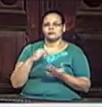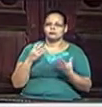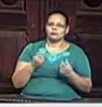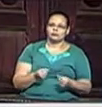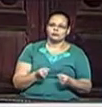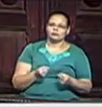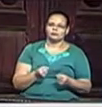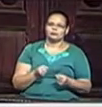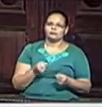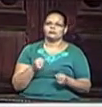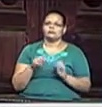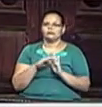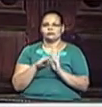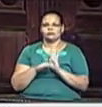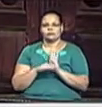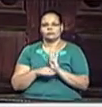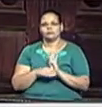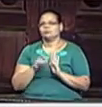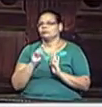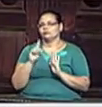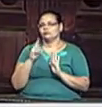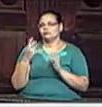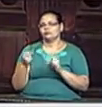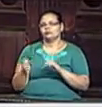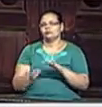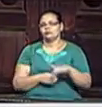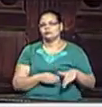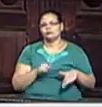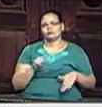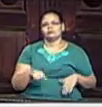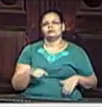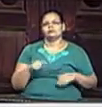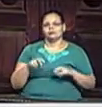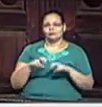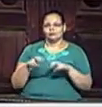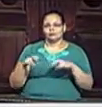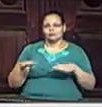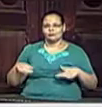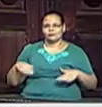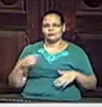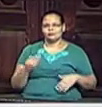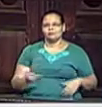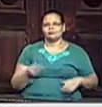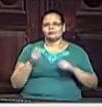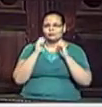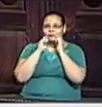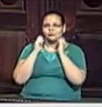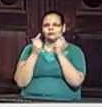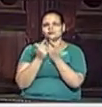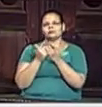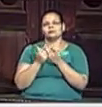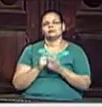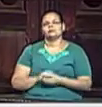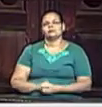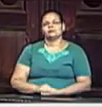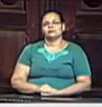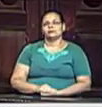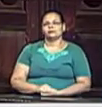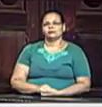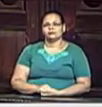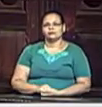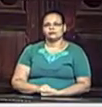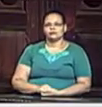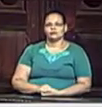aprova as contas ou rejeita é o plenário da Assembleia Legislativa.